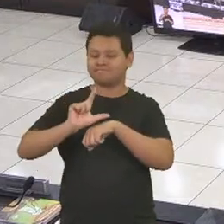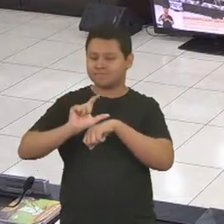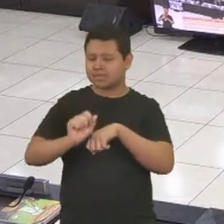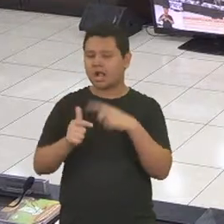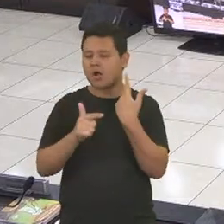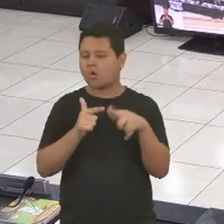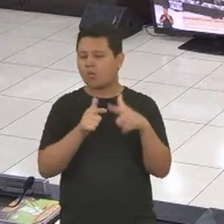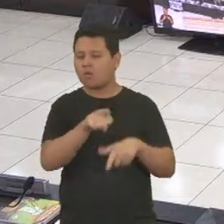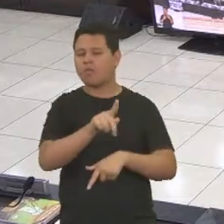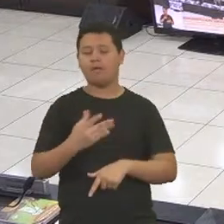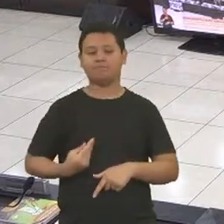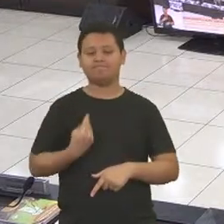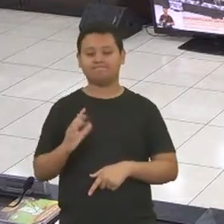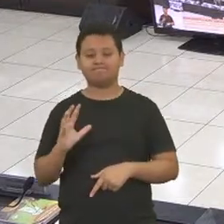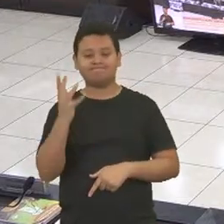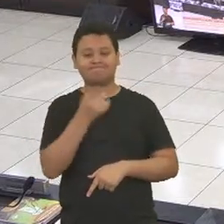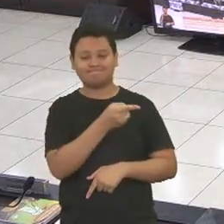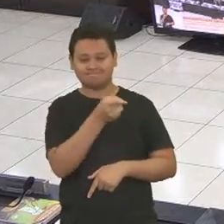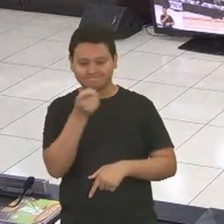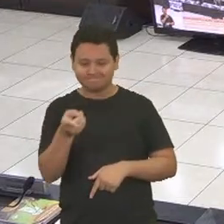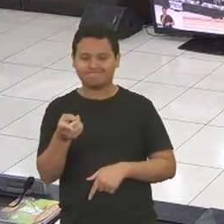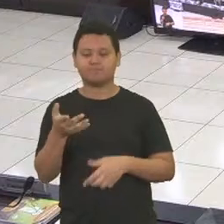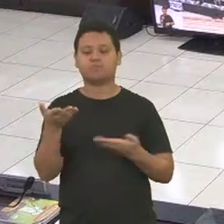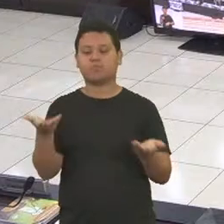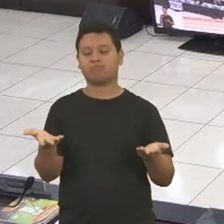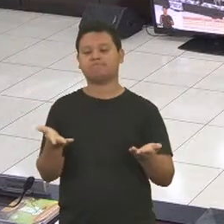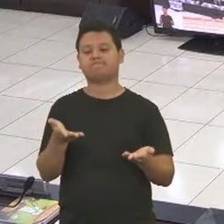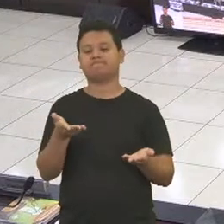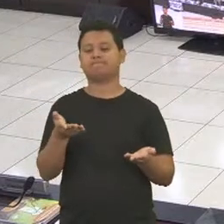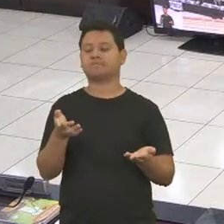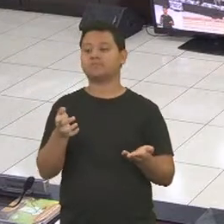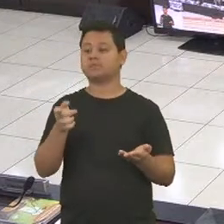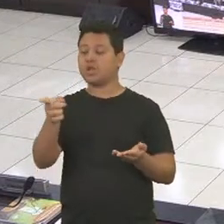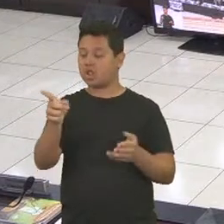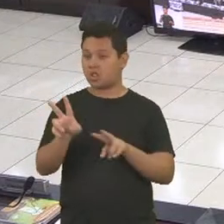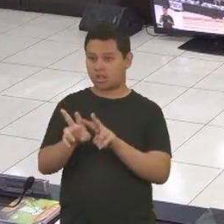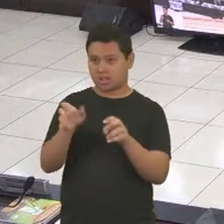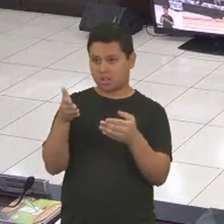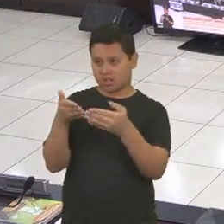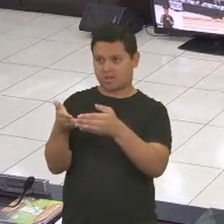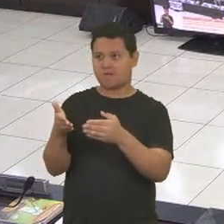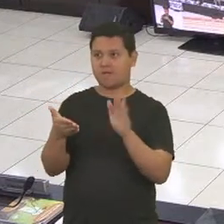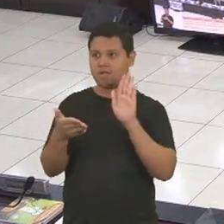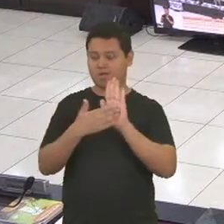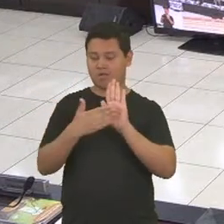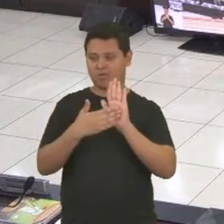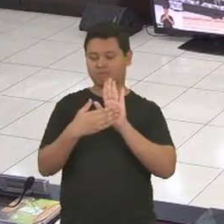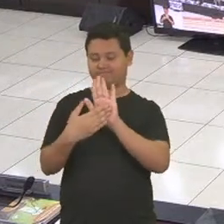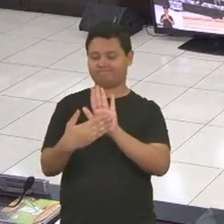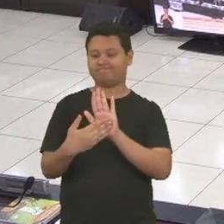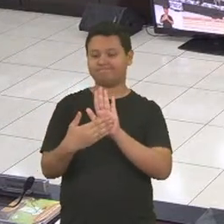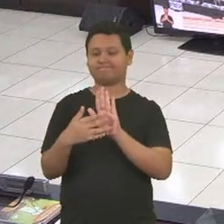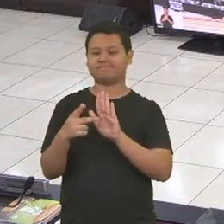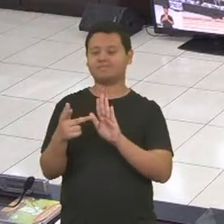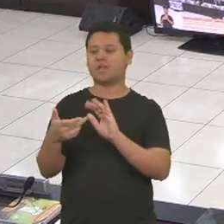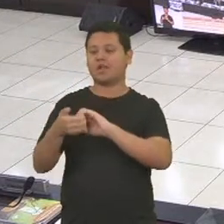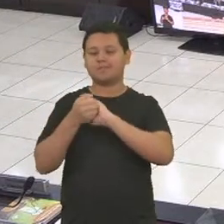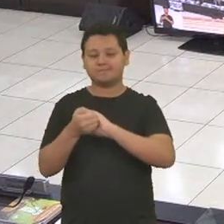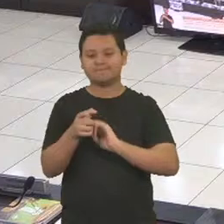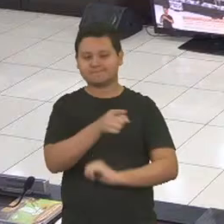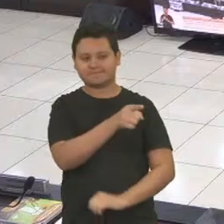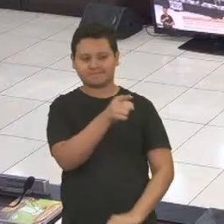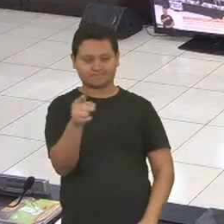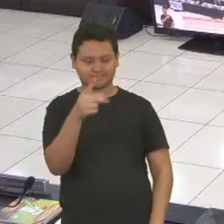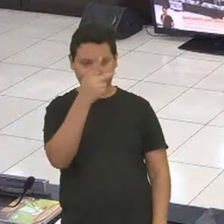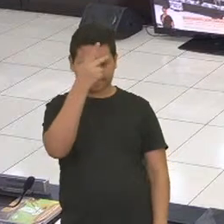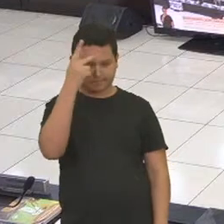enfrentam diariamente. E, em nome da Regina e do Alexandre, quero cumprimentar os trabalhadores aqui da